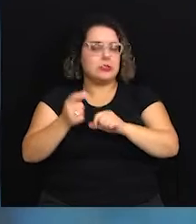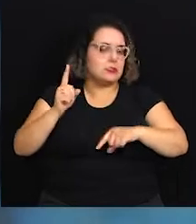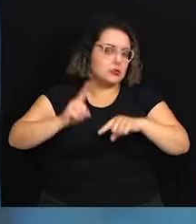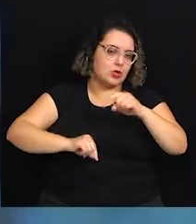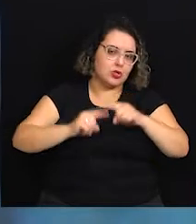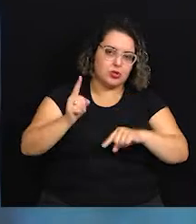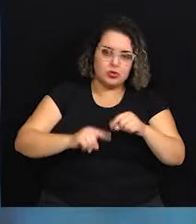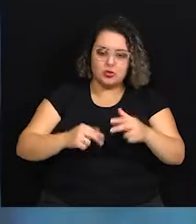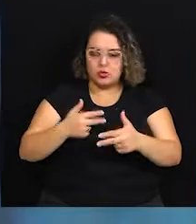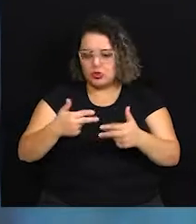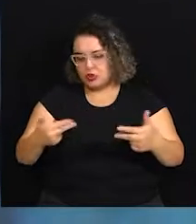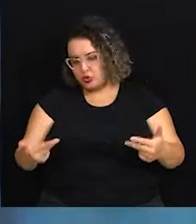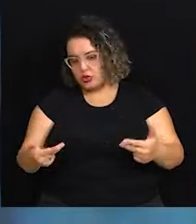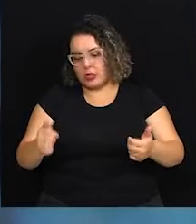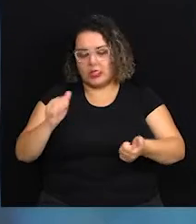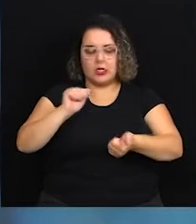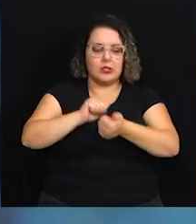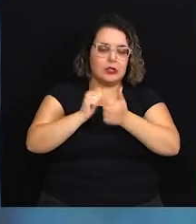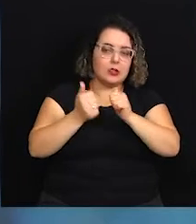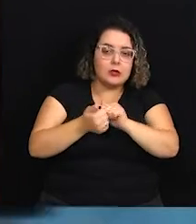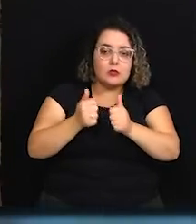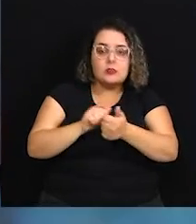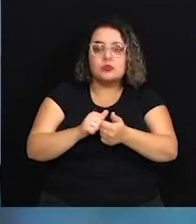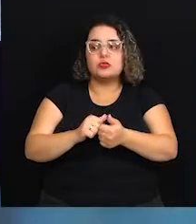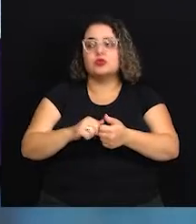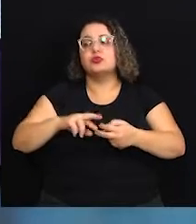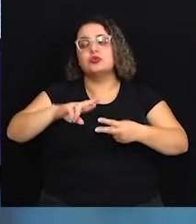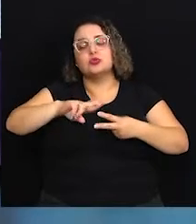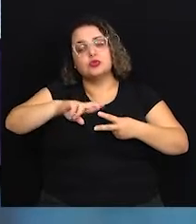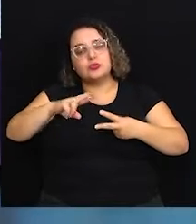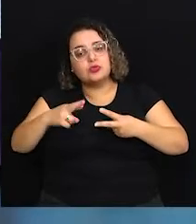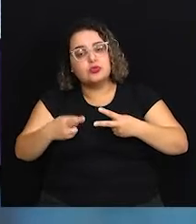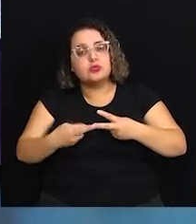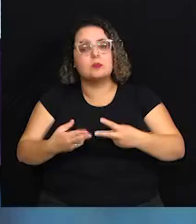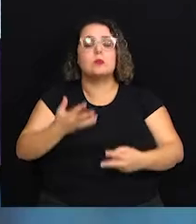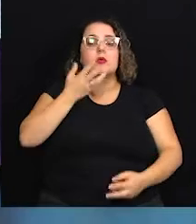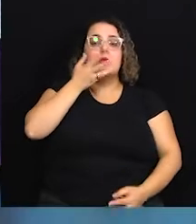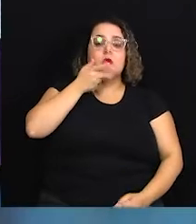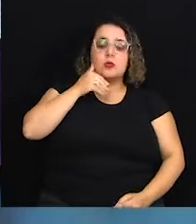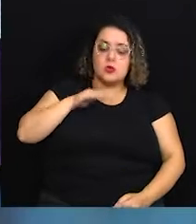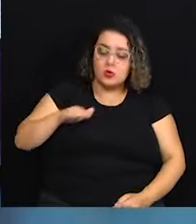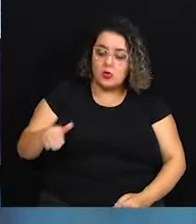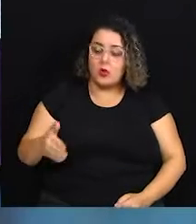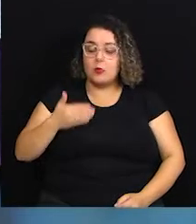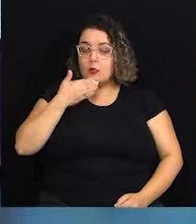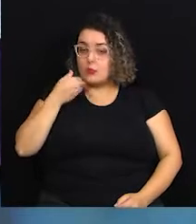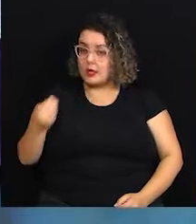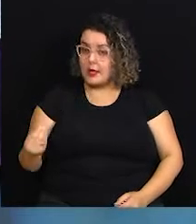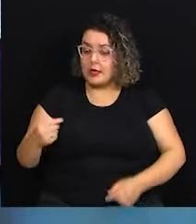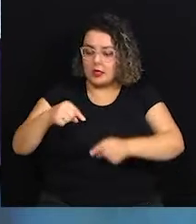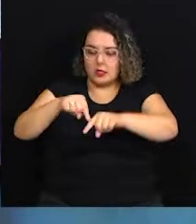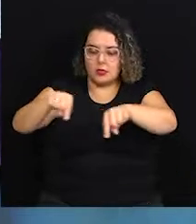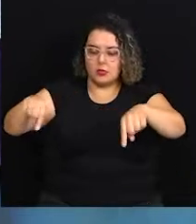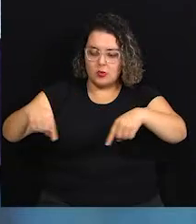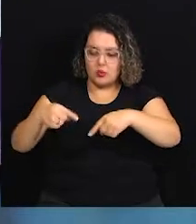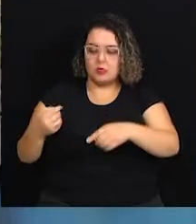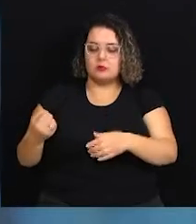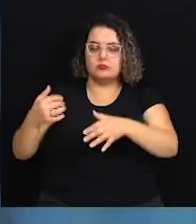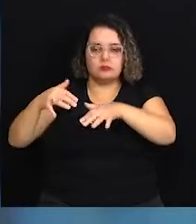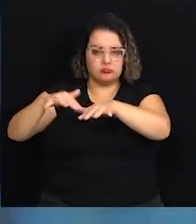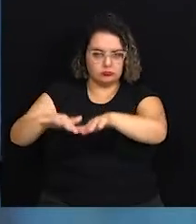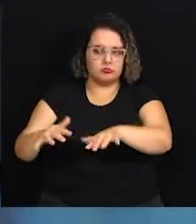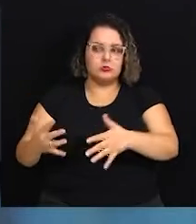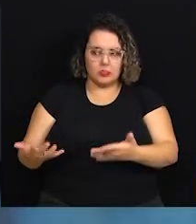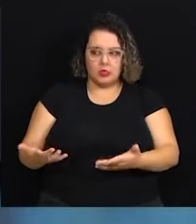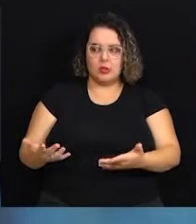material, adaptação de recursos, para essa criança conseguir também estar melhor inserida no espaço escolar. E o atendimento